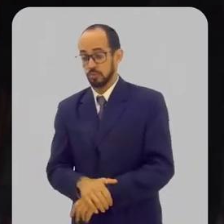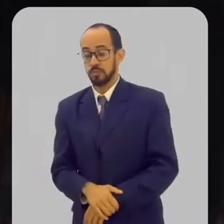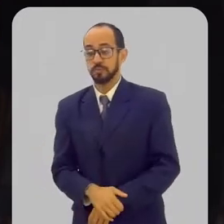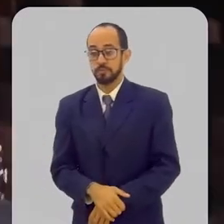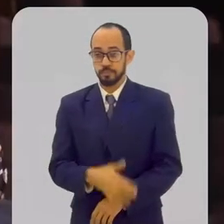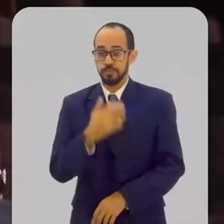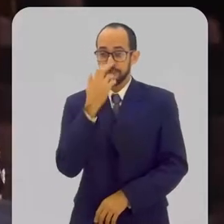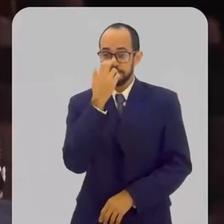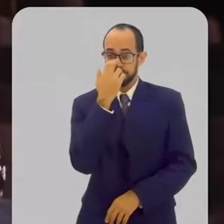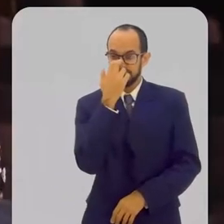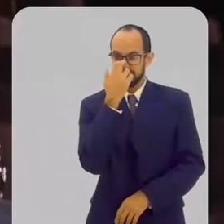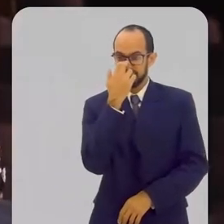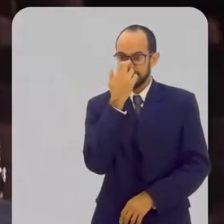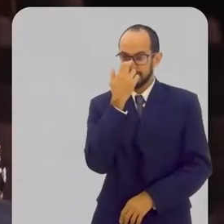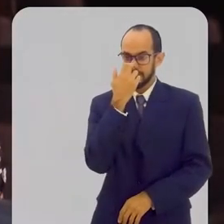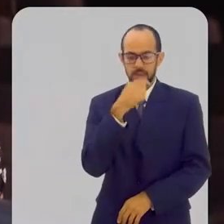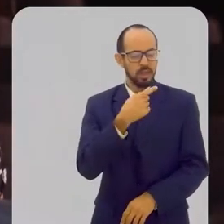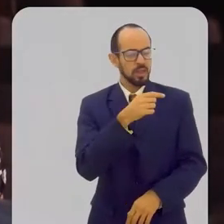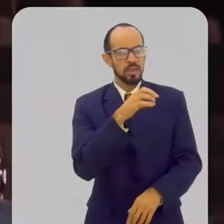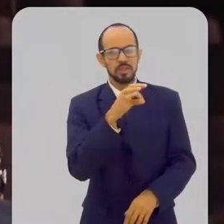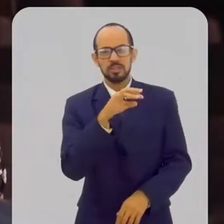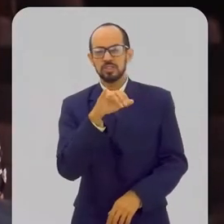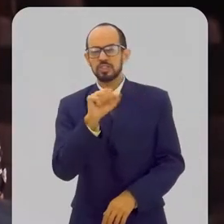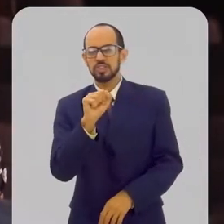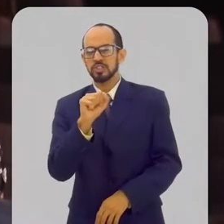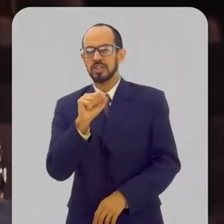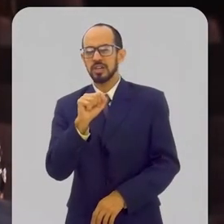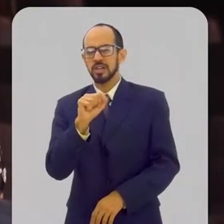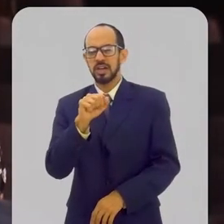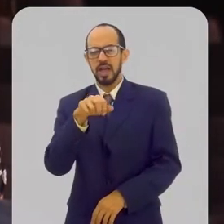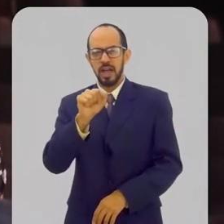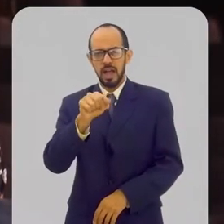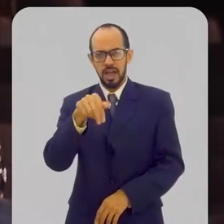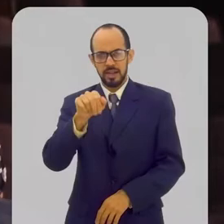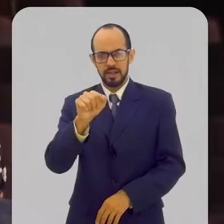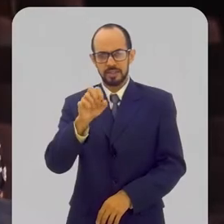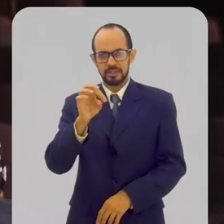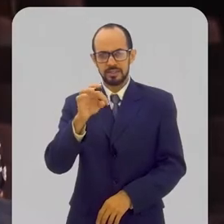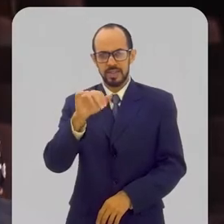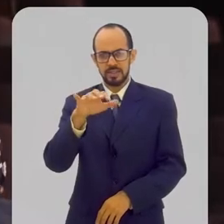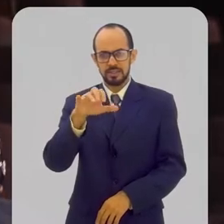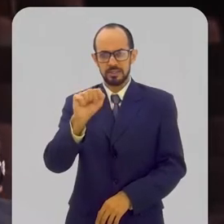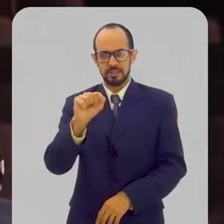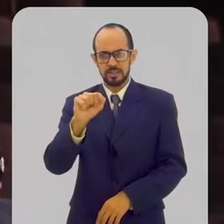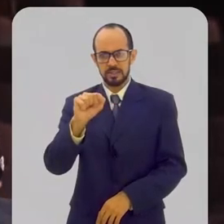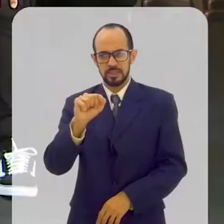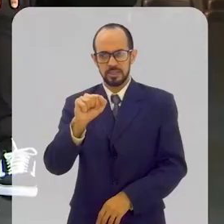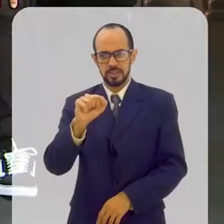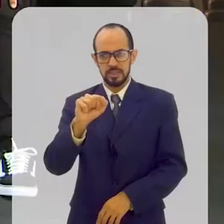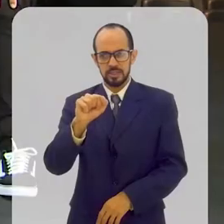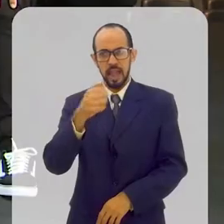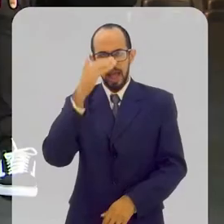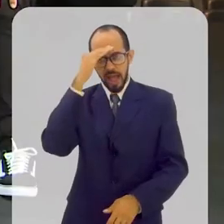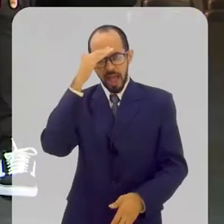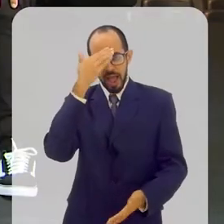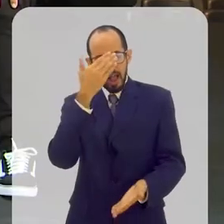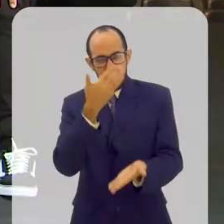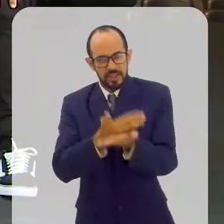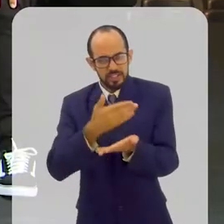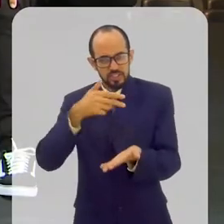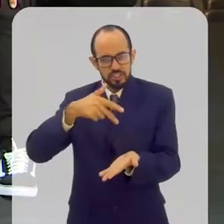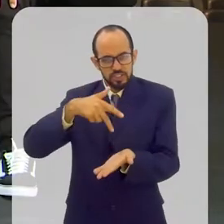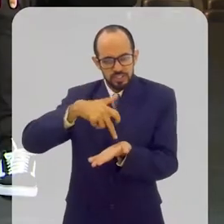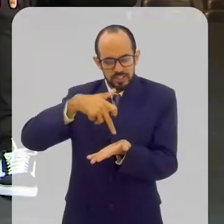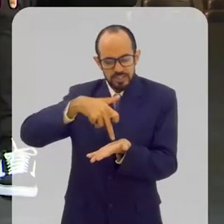mas. Posso fazer uma pergunta aí da tia Anastácia? Da tia Anastácia? É. O quê? Acredita em Saci Pererê, mula